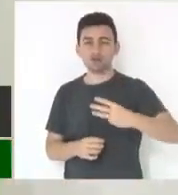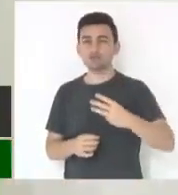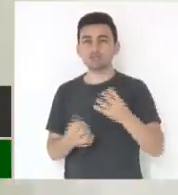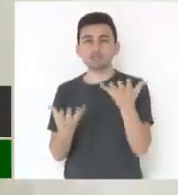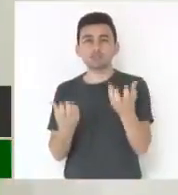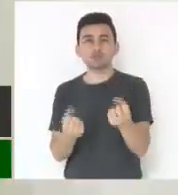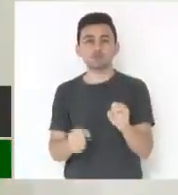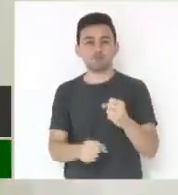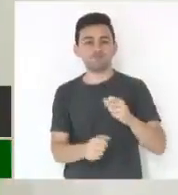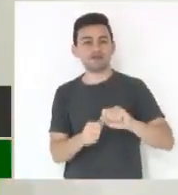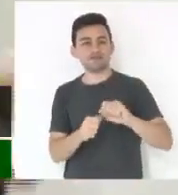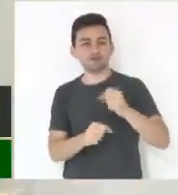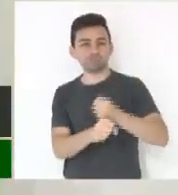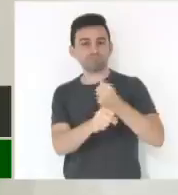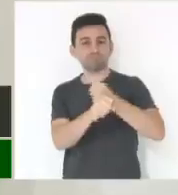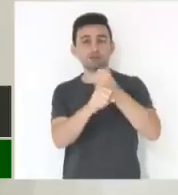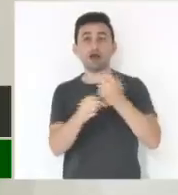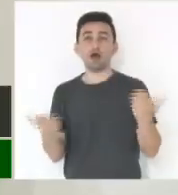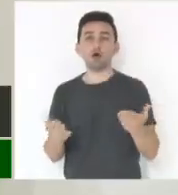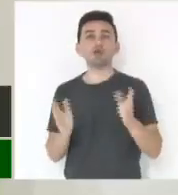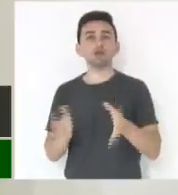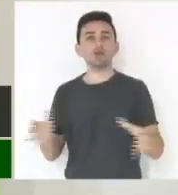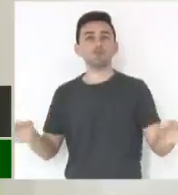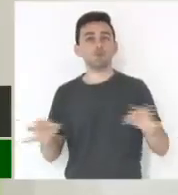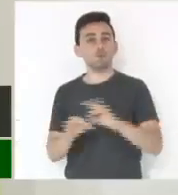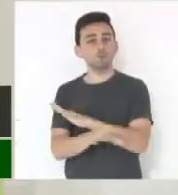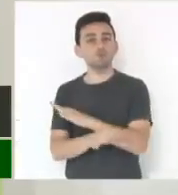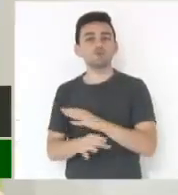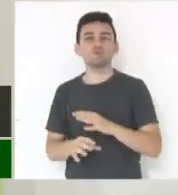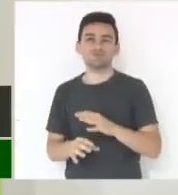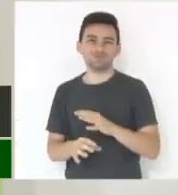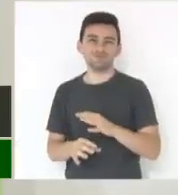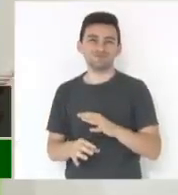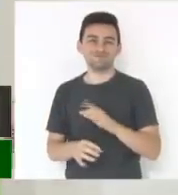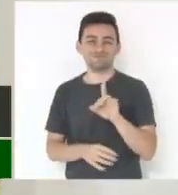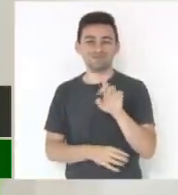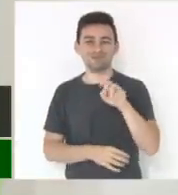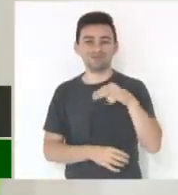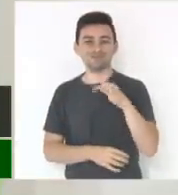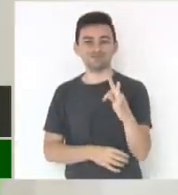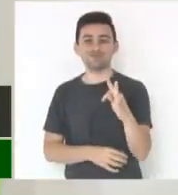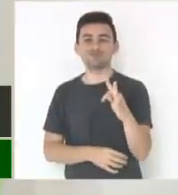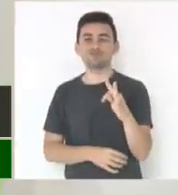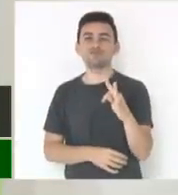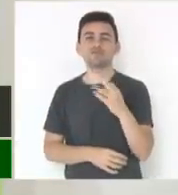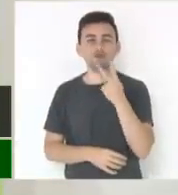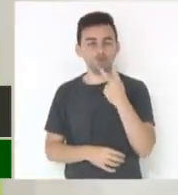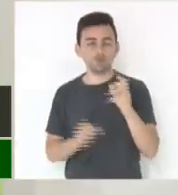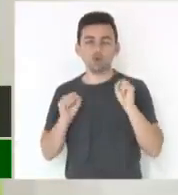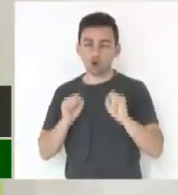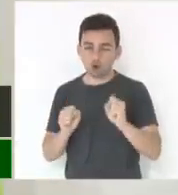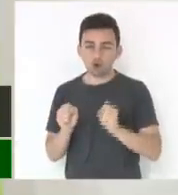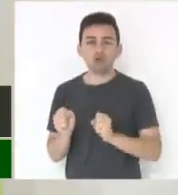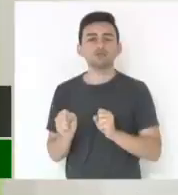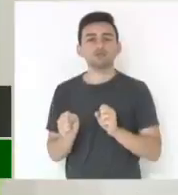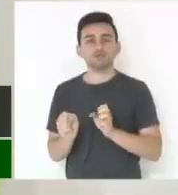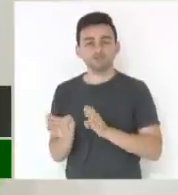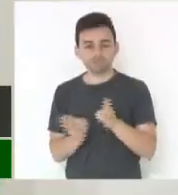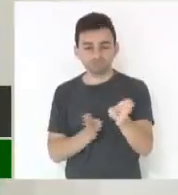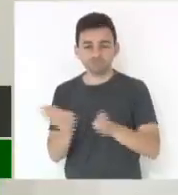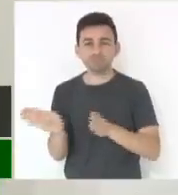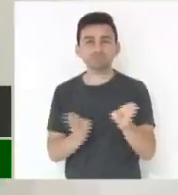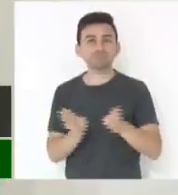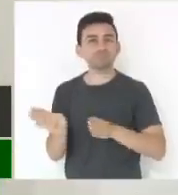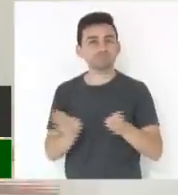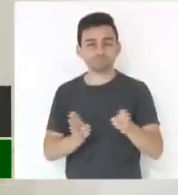agora está tudo pronto, segundo o DENIT, para fazer a nova licitação para que uma empresa